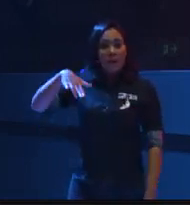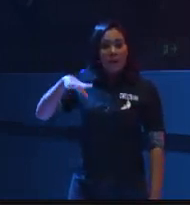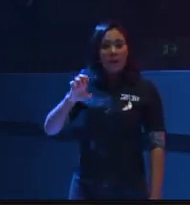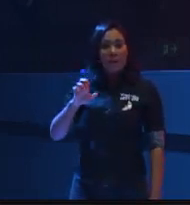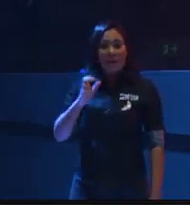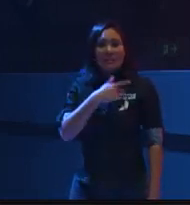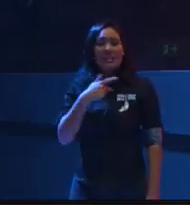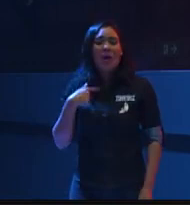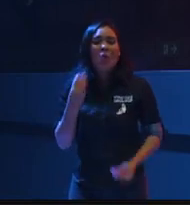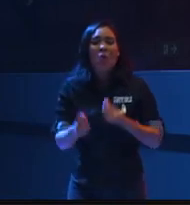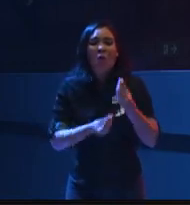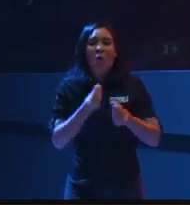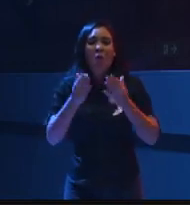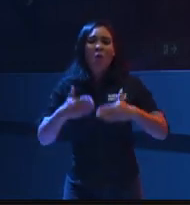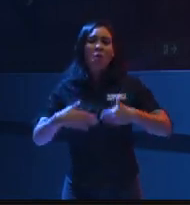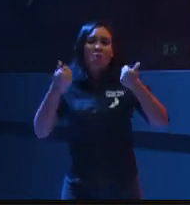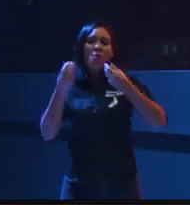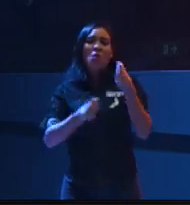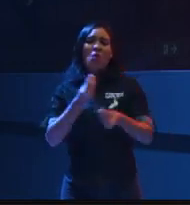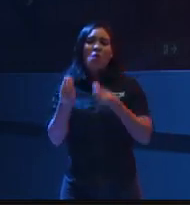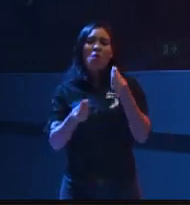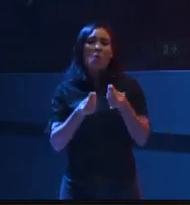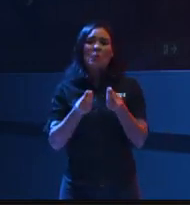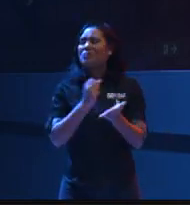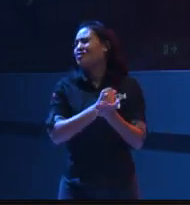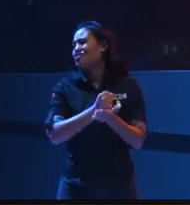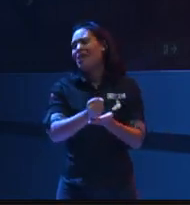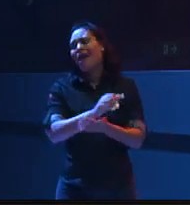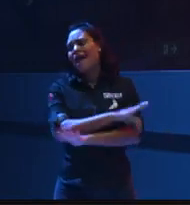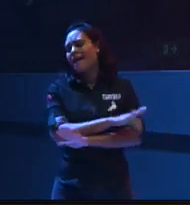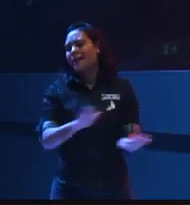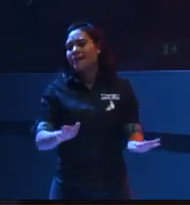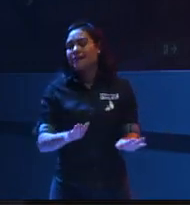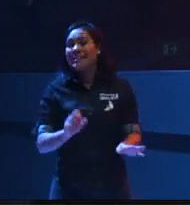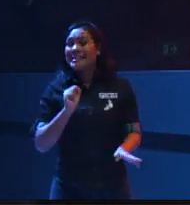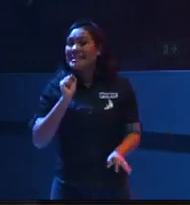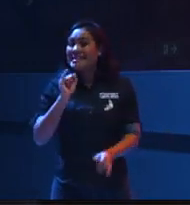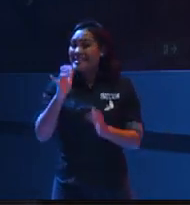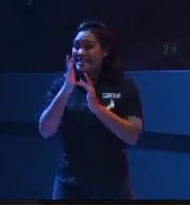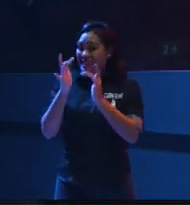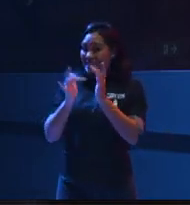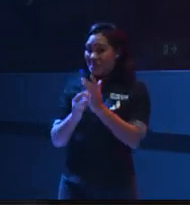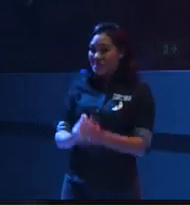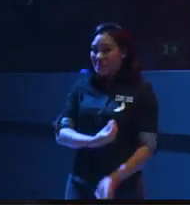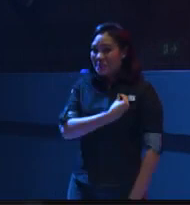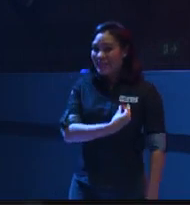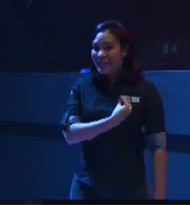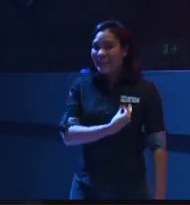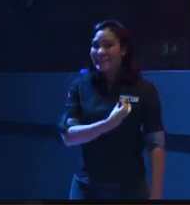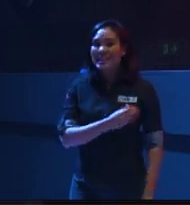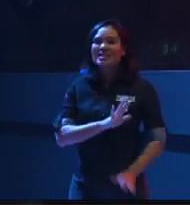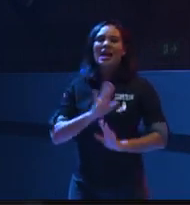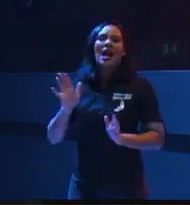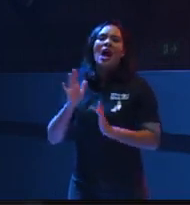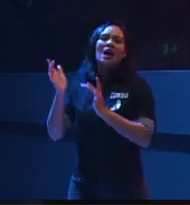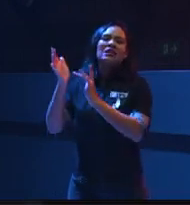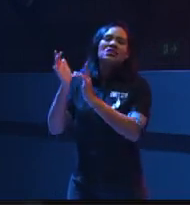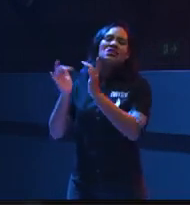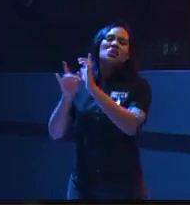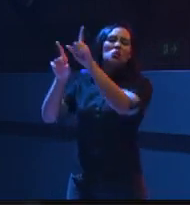tua história quando Jesus está presente você não pode dizer que o impossível chegou não